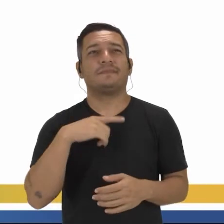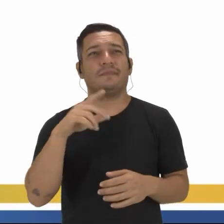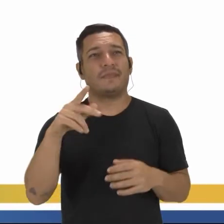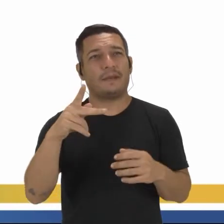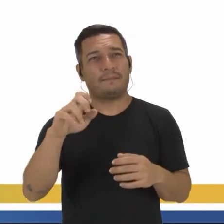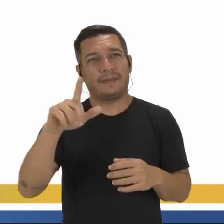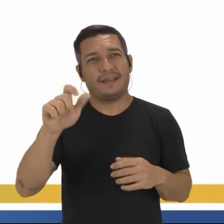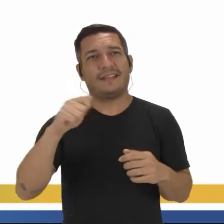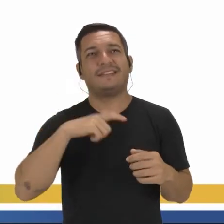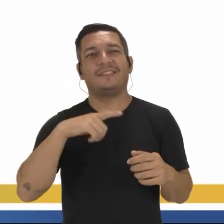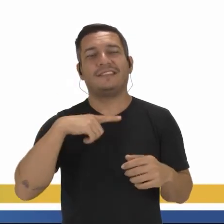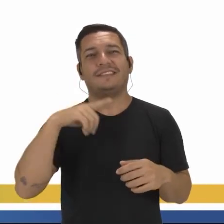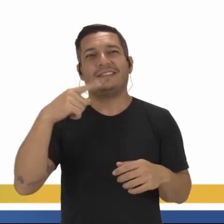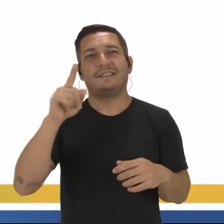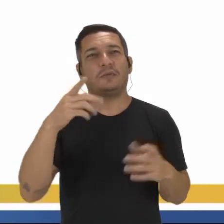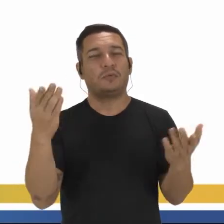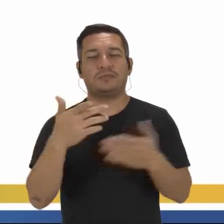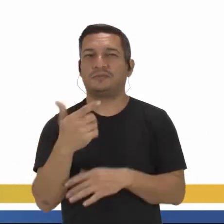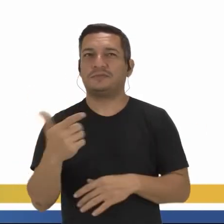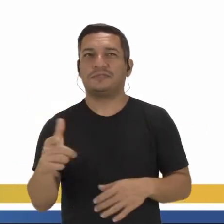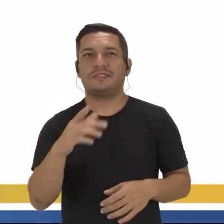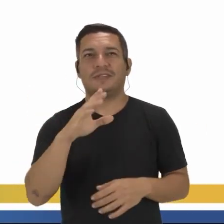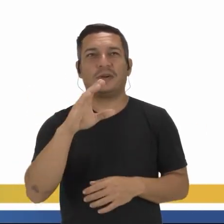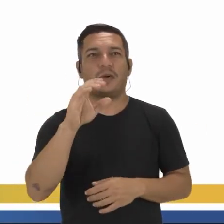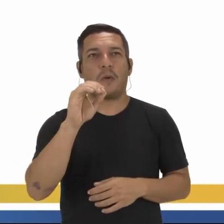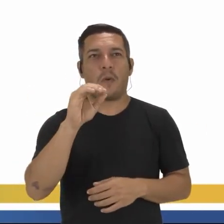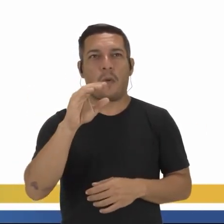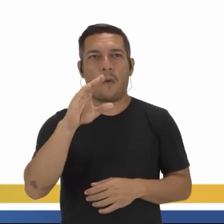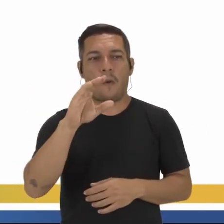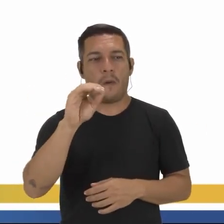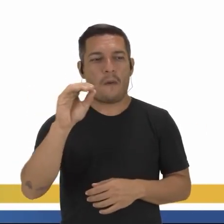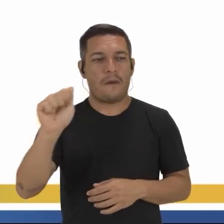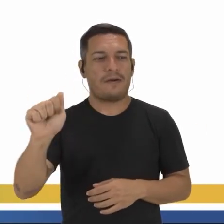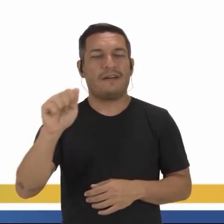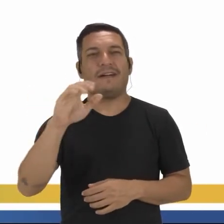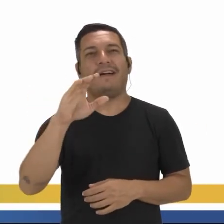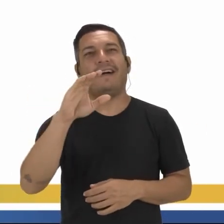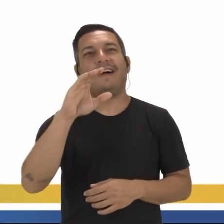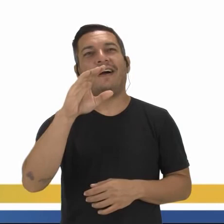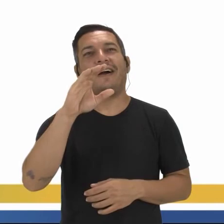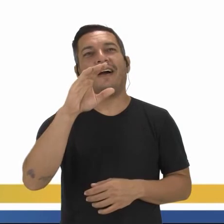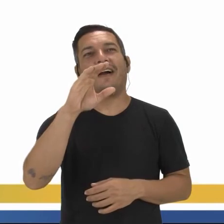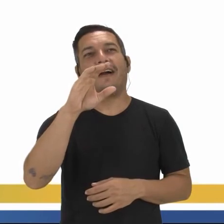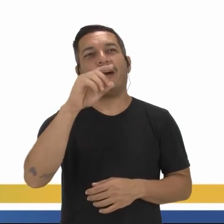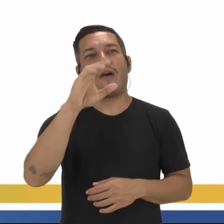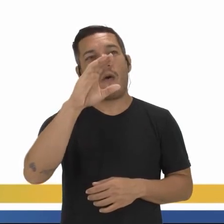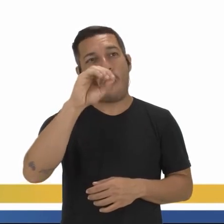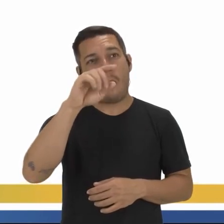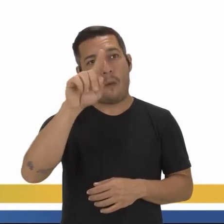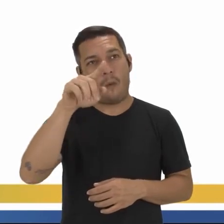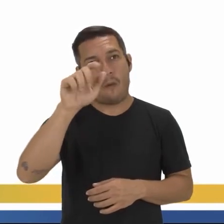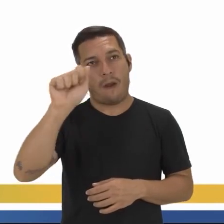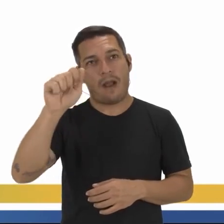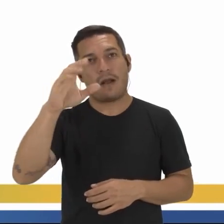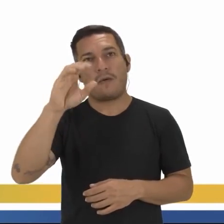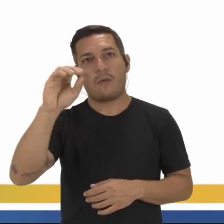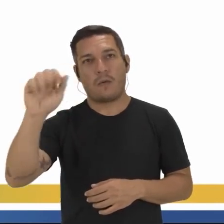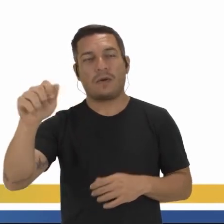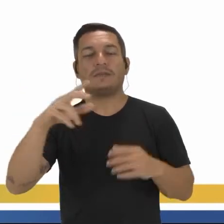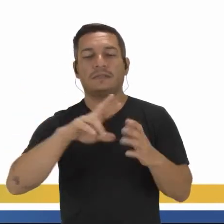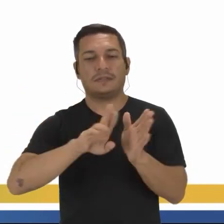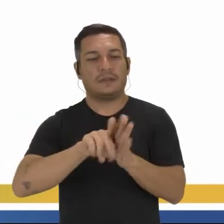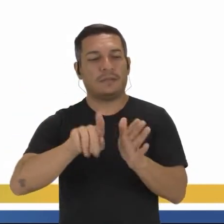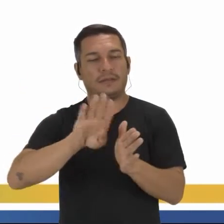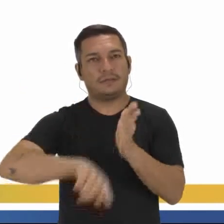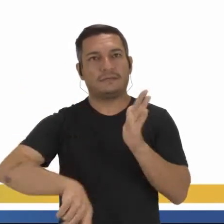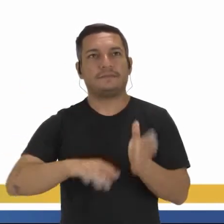hoje não tem mais. Então, coa e pera do mesmo jeito, pera, tá? Não tem mais os acentos, eles foram